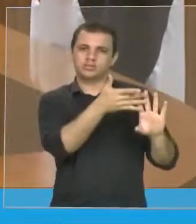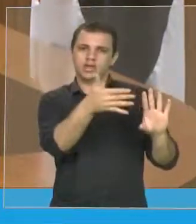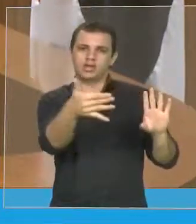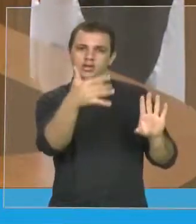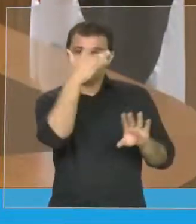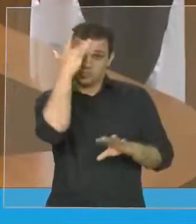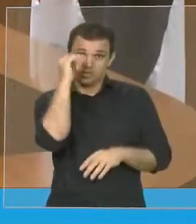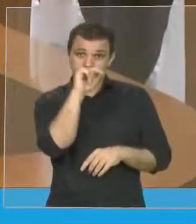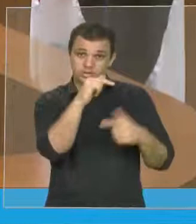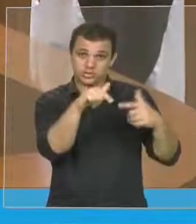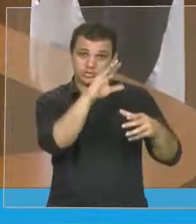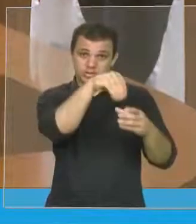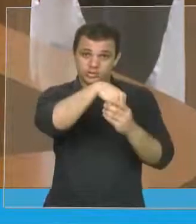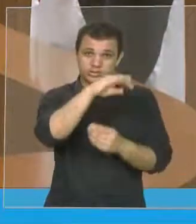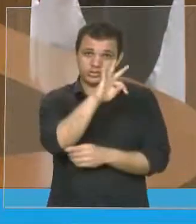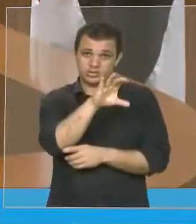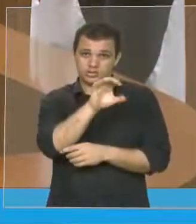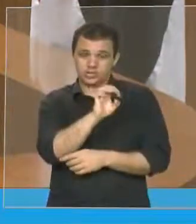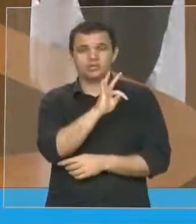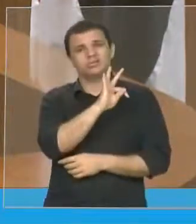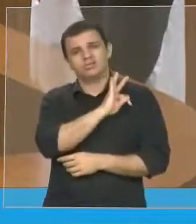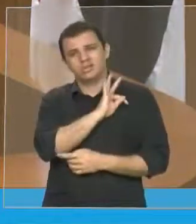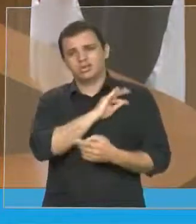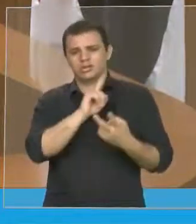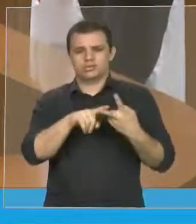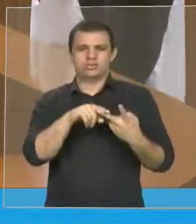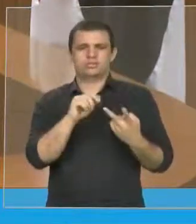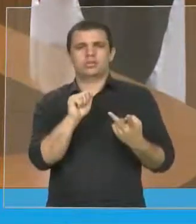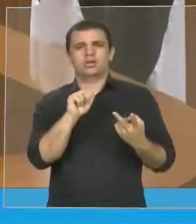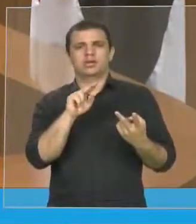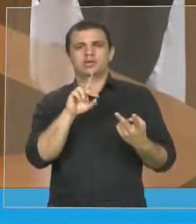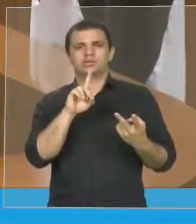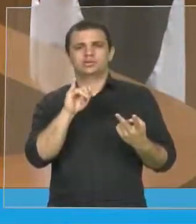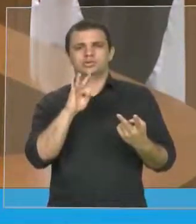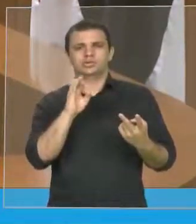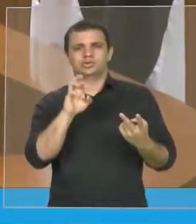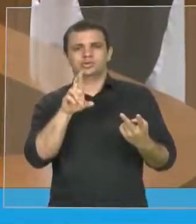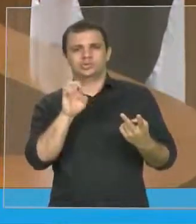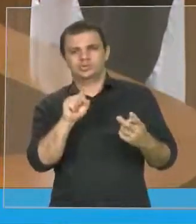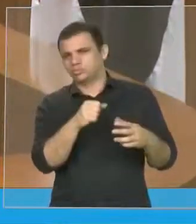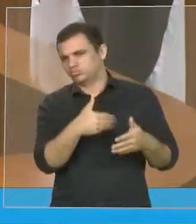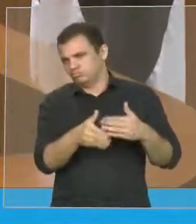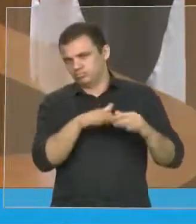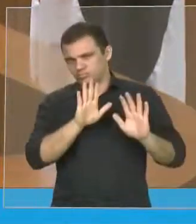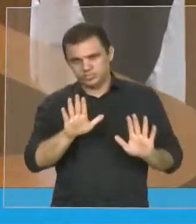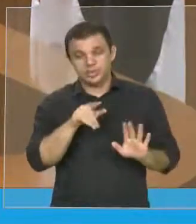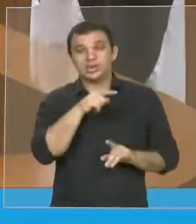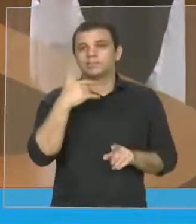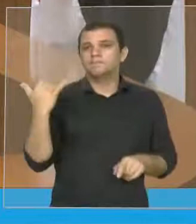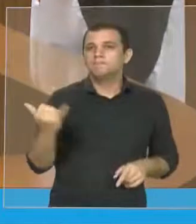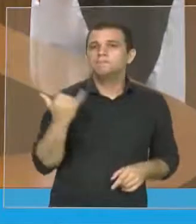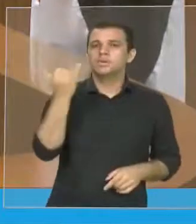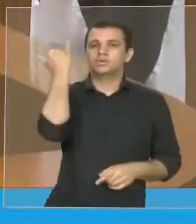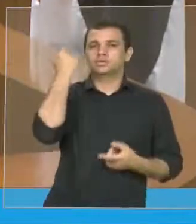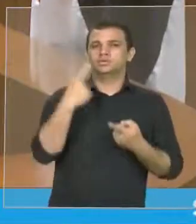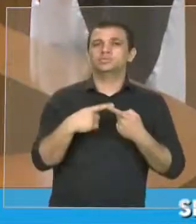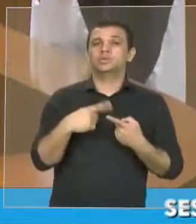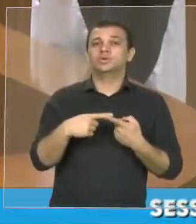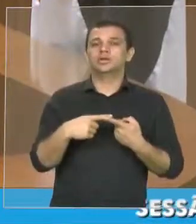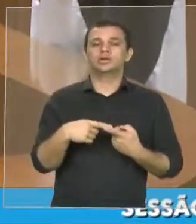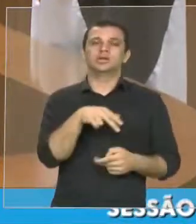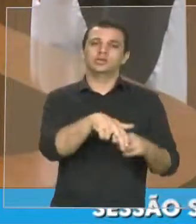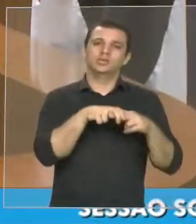dos técnicos, seja dos auditores, foi fundamental, porque isso fortaleceu o tribunal,